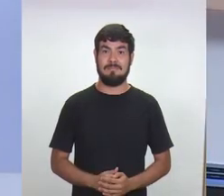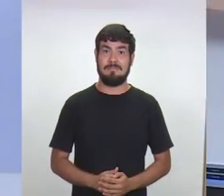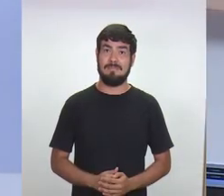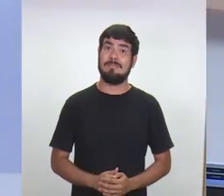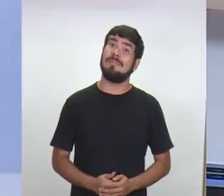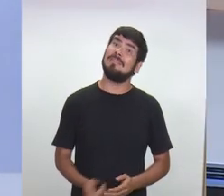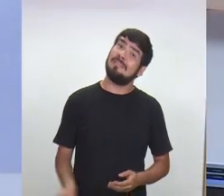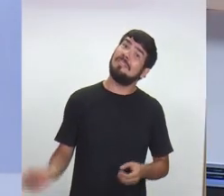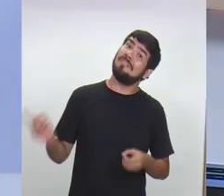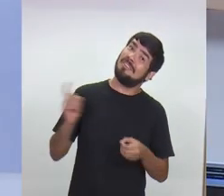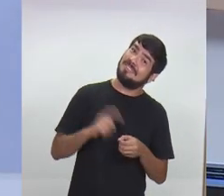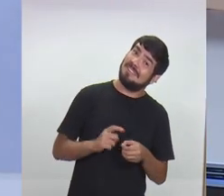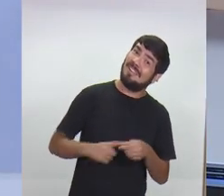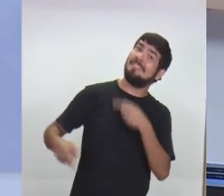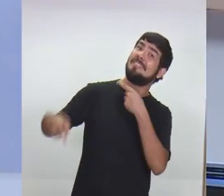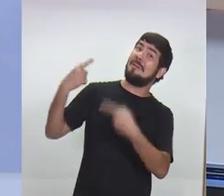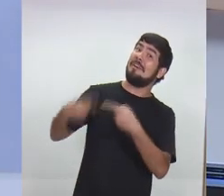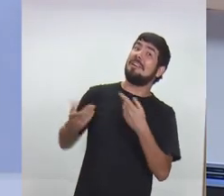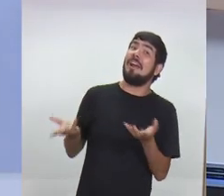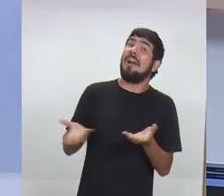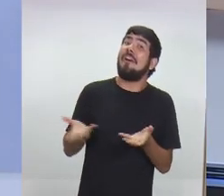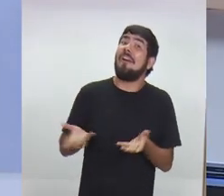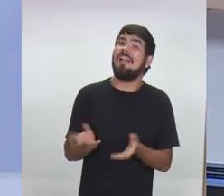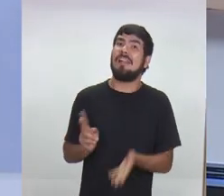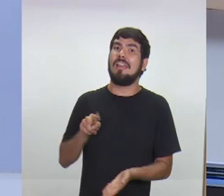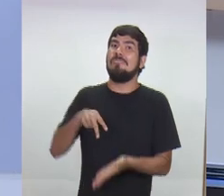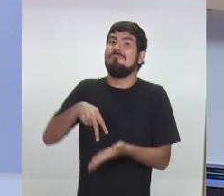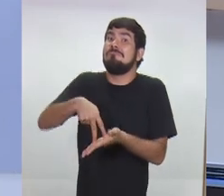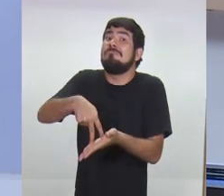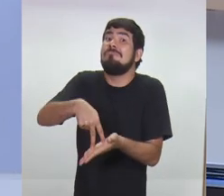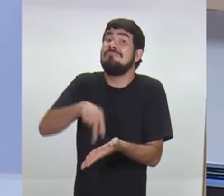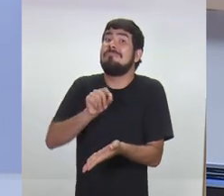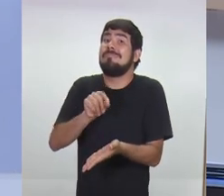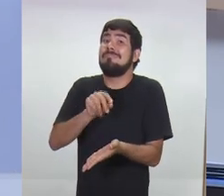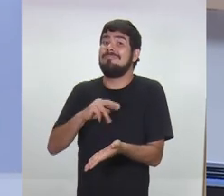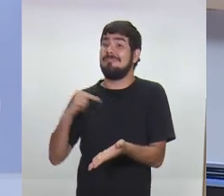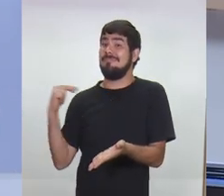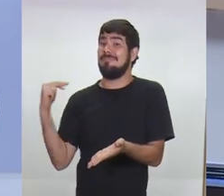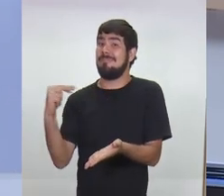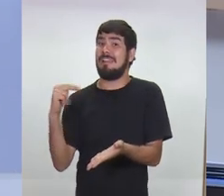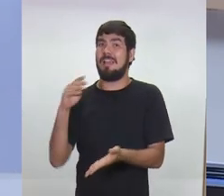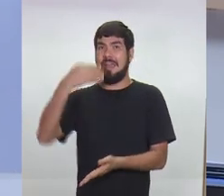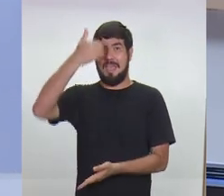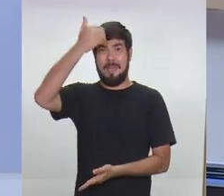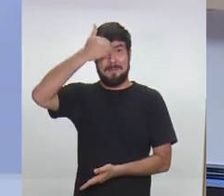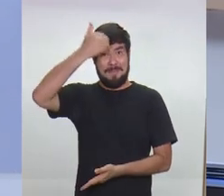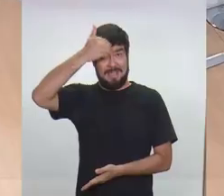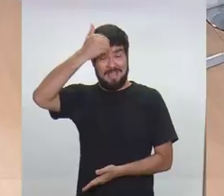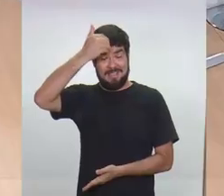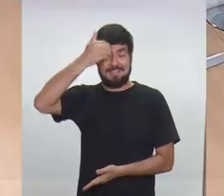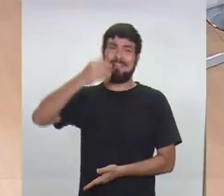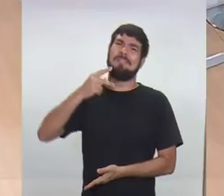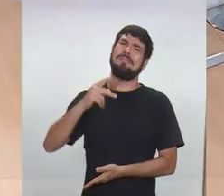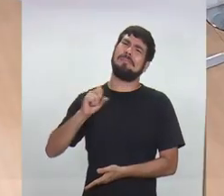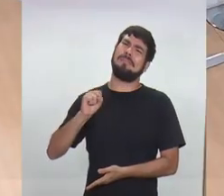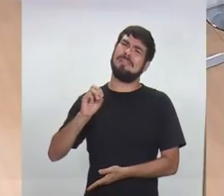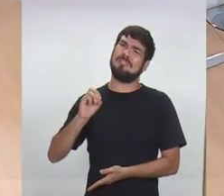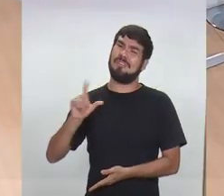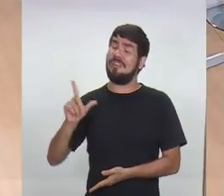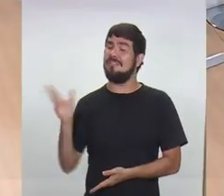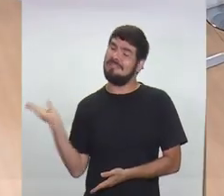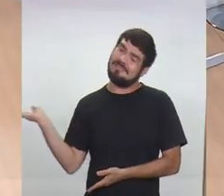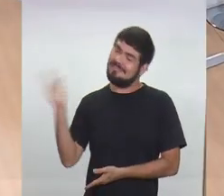estamos de volta com o debate agora que vai pro cento para ser sabatinado o candidato berg do gt o candidato do pessoal mas que chorou